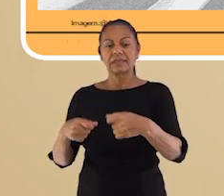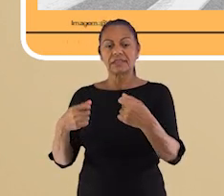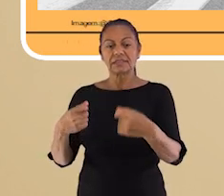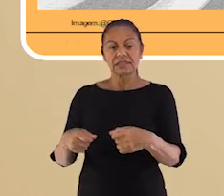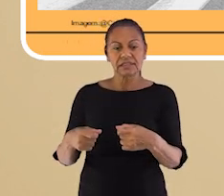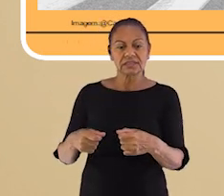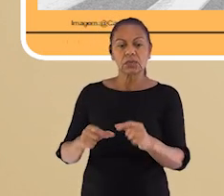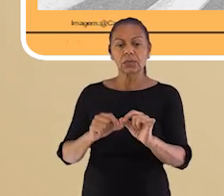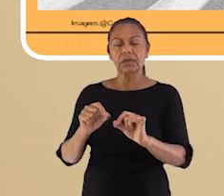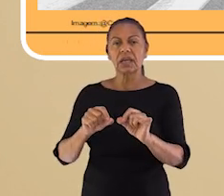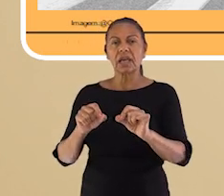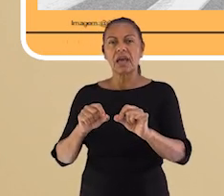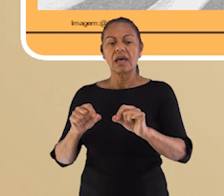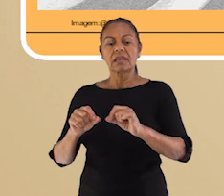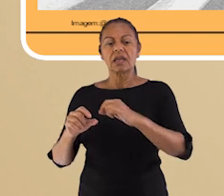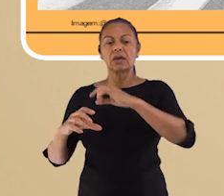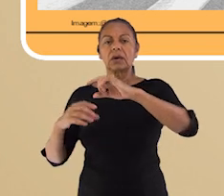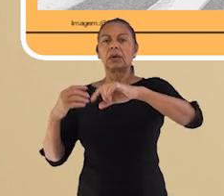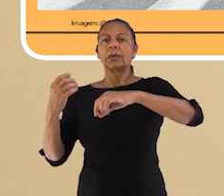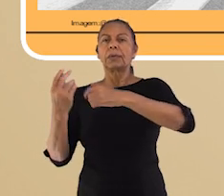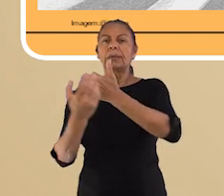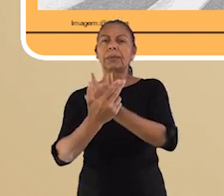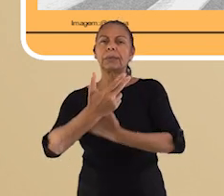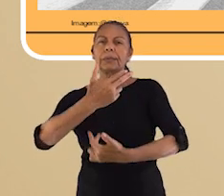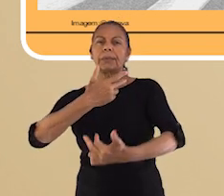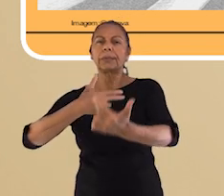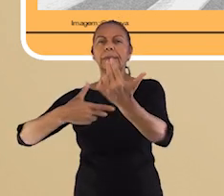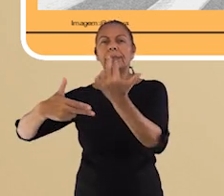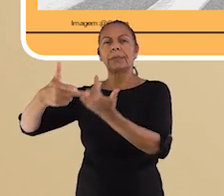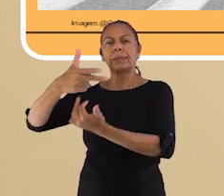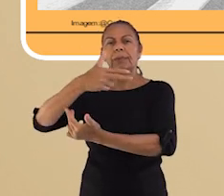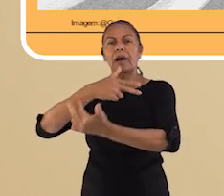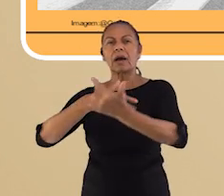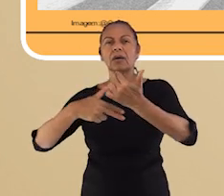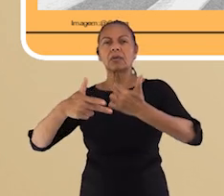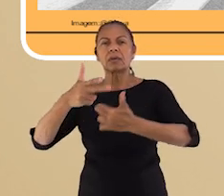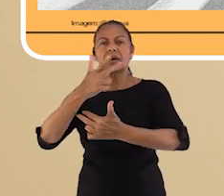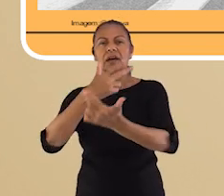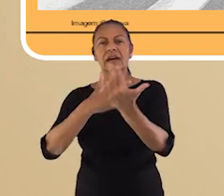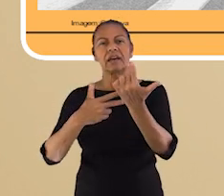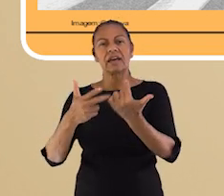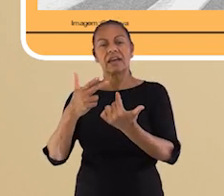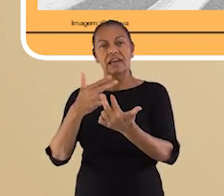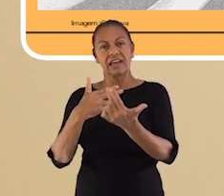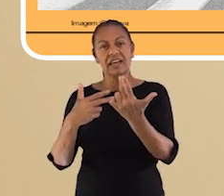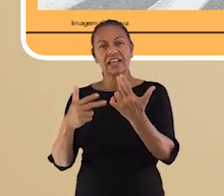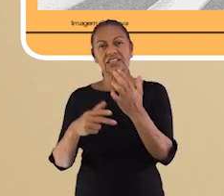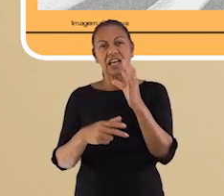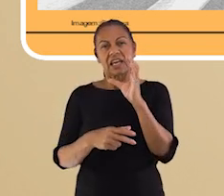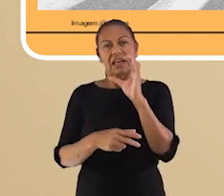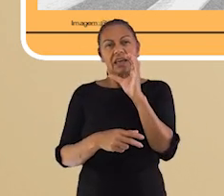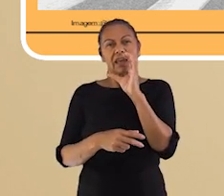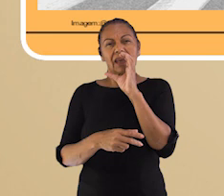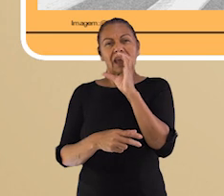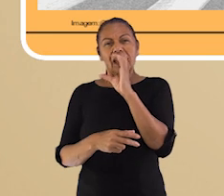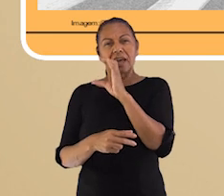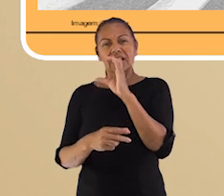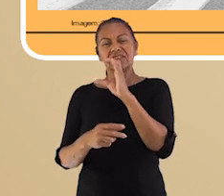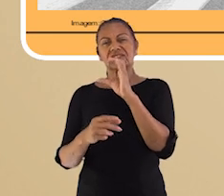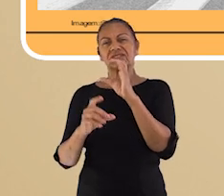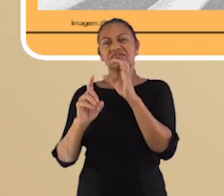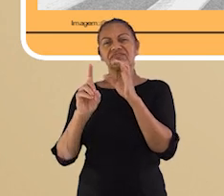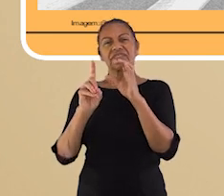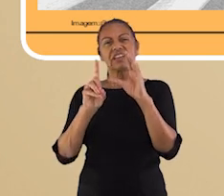convecção. Elas se formam em razão da diferença de densidade do ar. Quando o ar ele é aquecido, ele